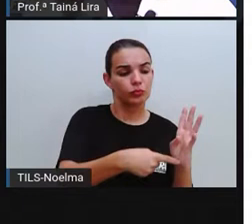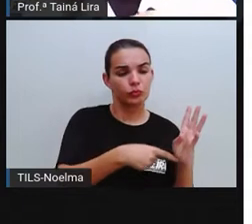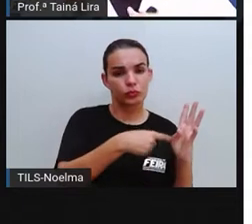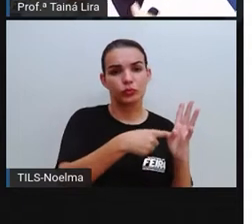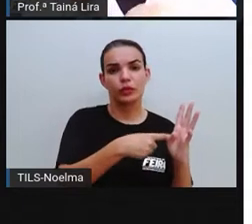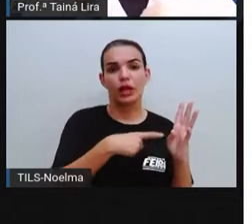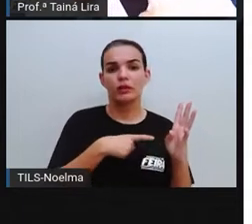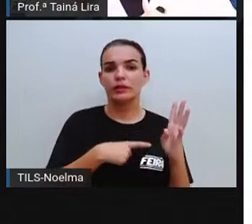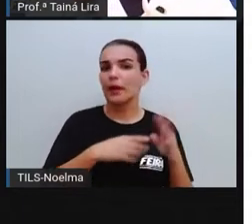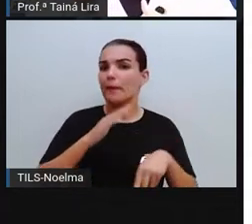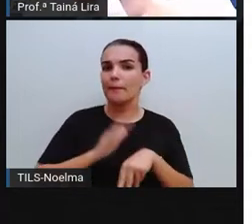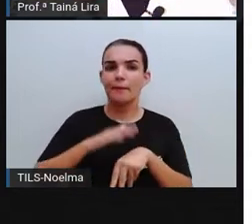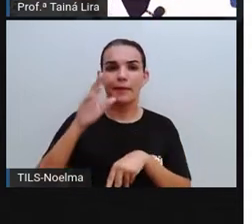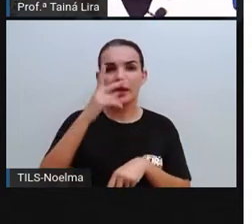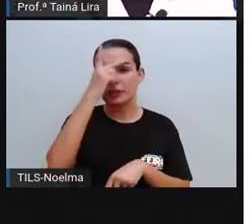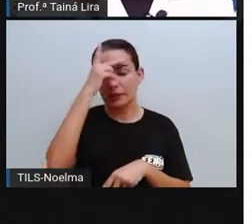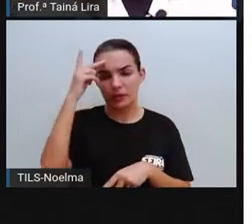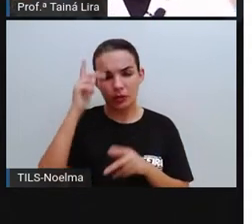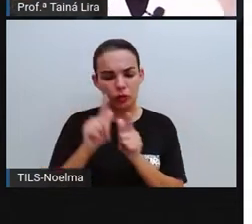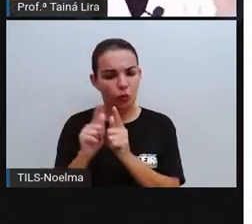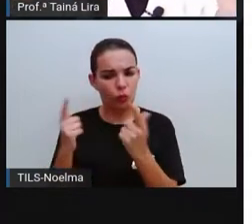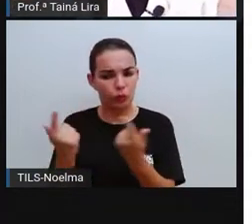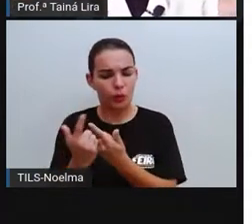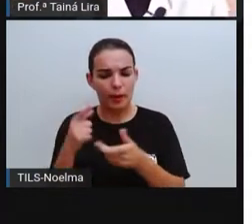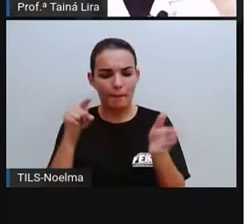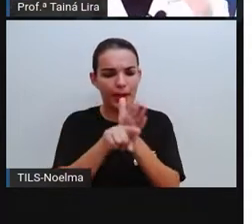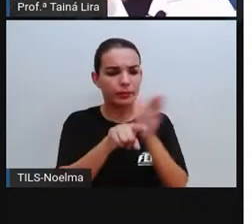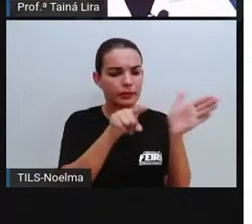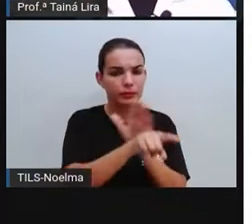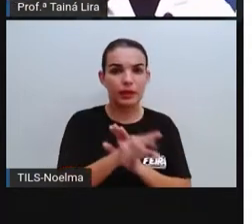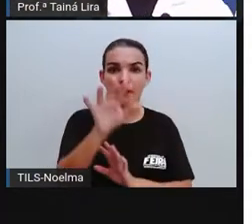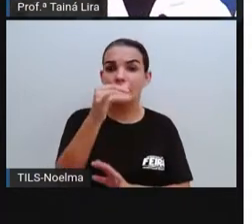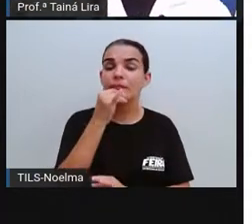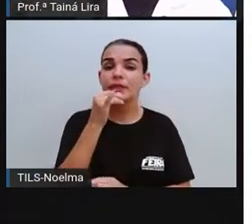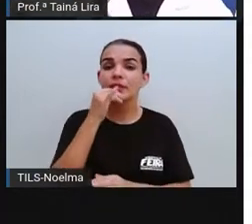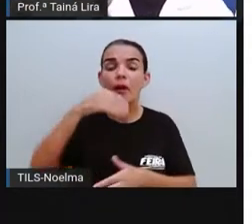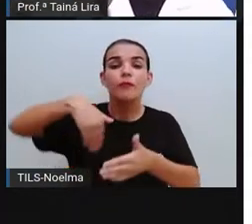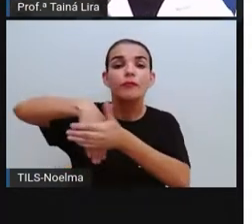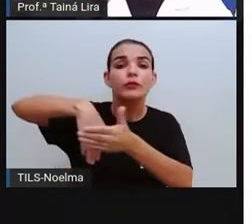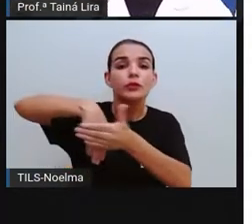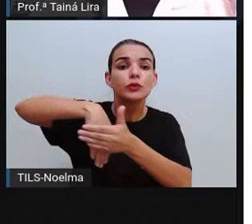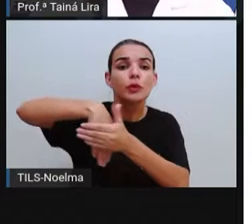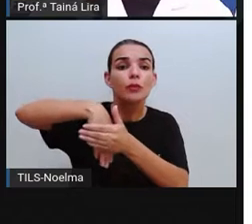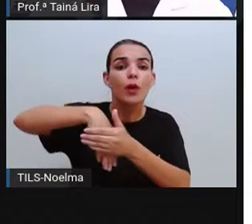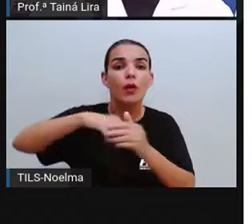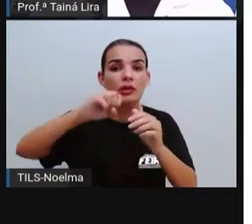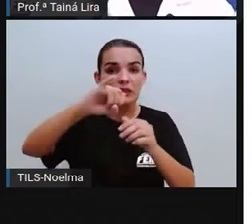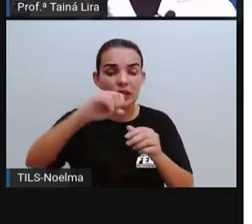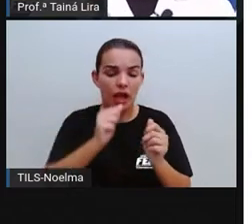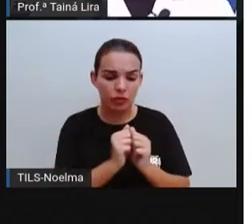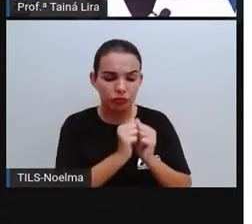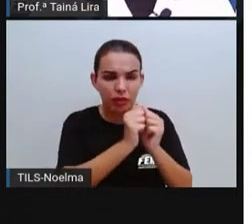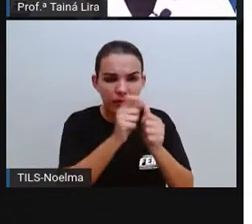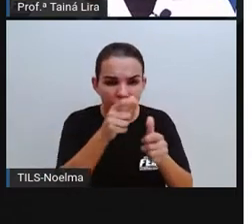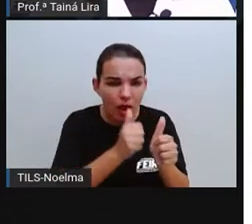é feita de grupo. Então, por exemplo, os times de futebol mesmo. Quem acompanha futebol